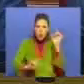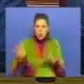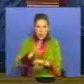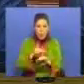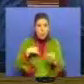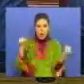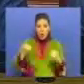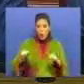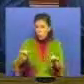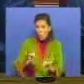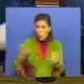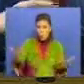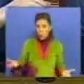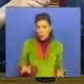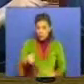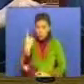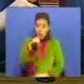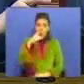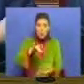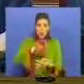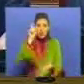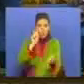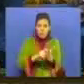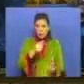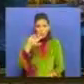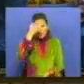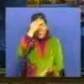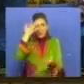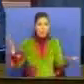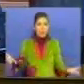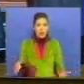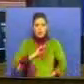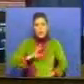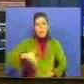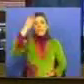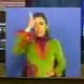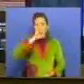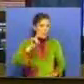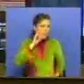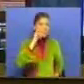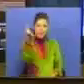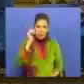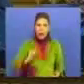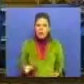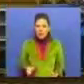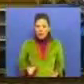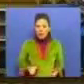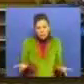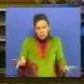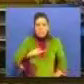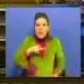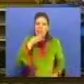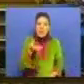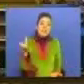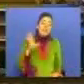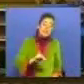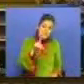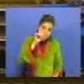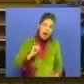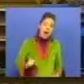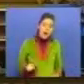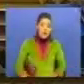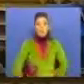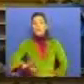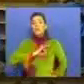não concordarmos com o único ponto de vista que o Sr. Primeiro-Ministro defende? Deixe-me dizer-lhe mais.